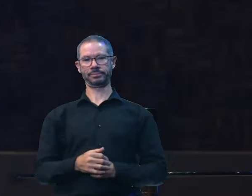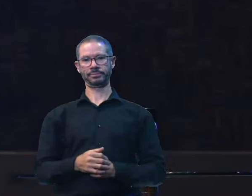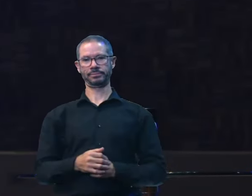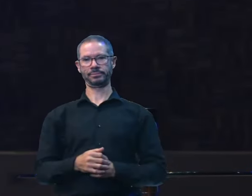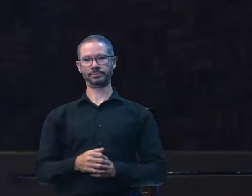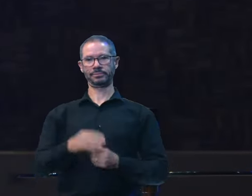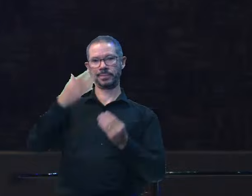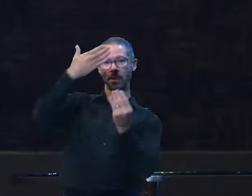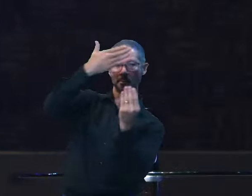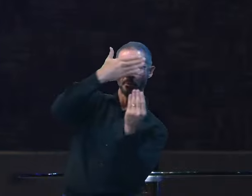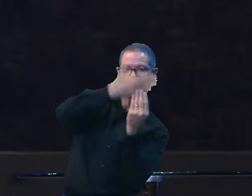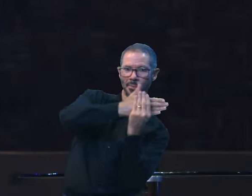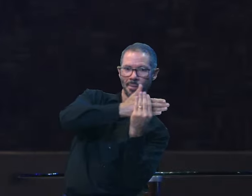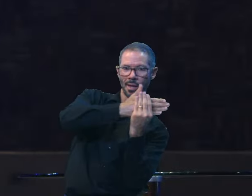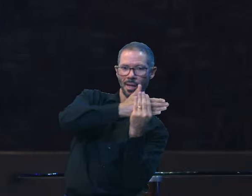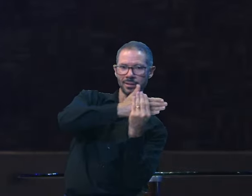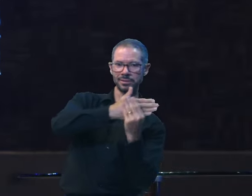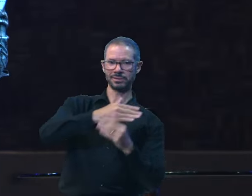Pastas.